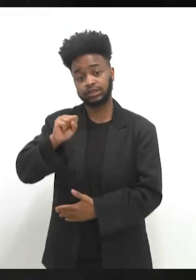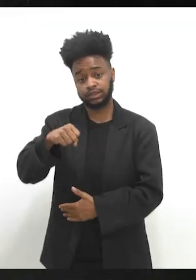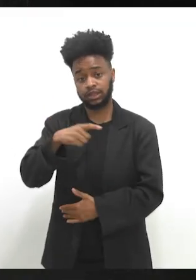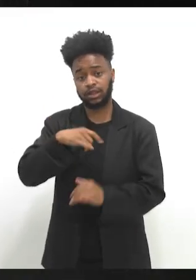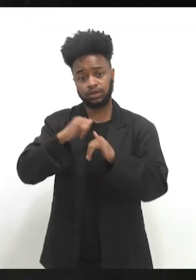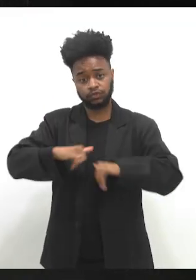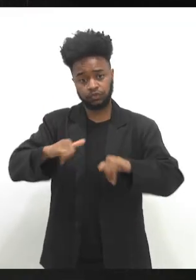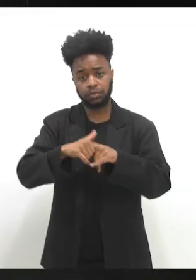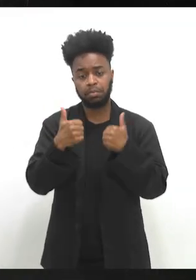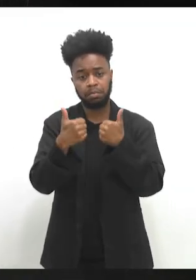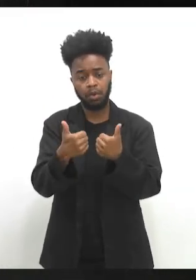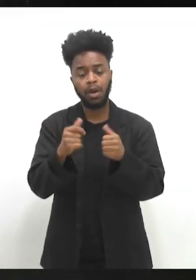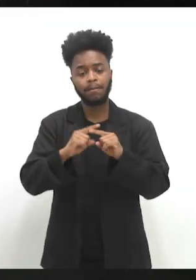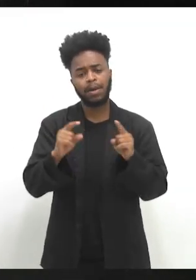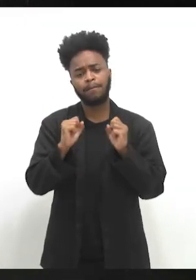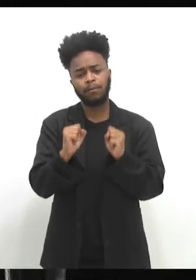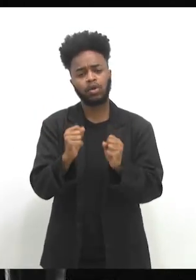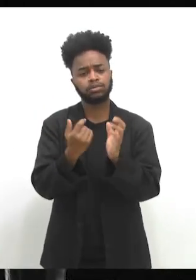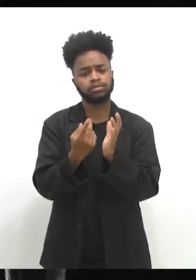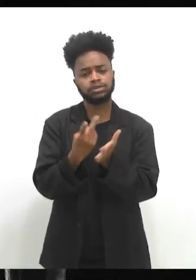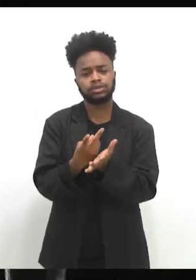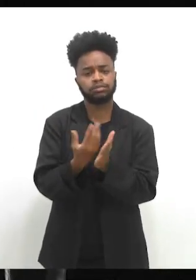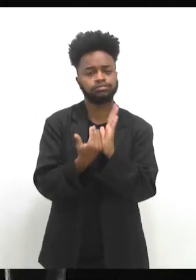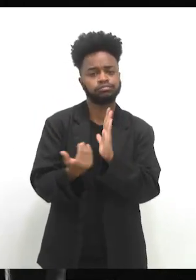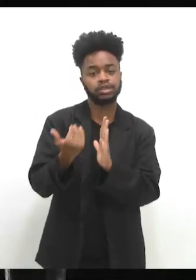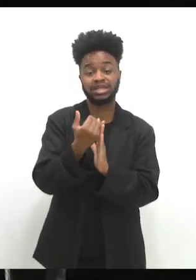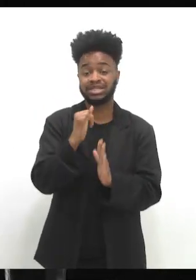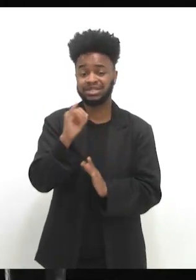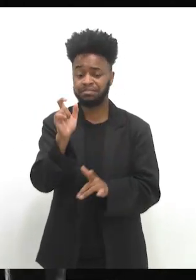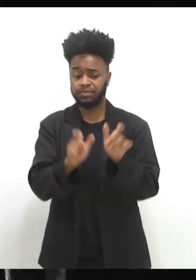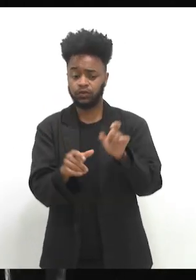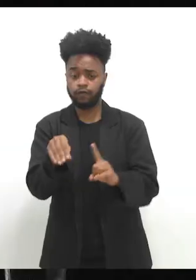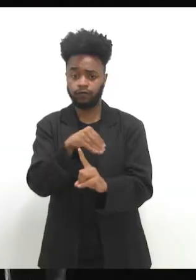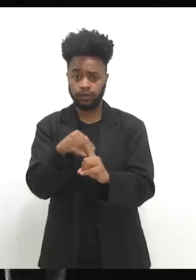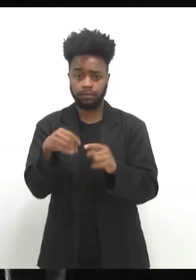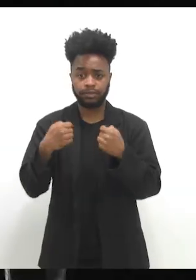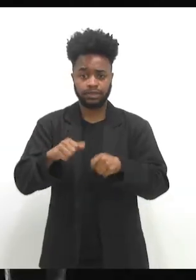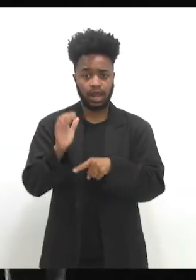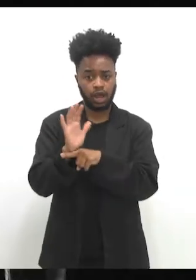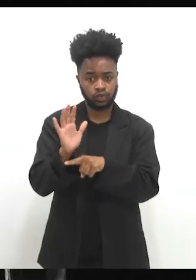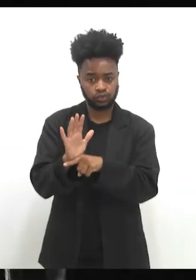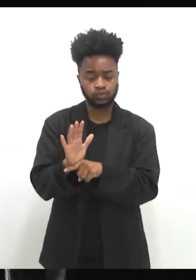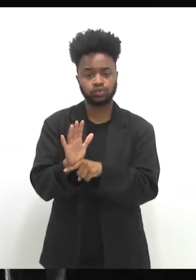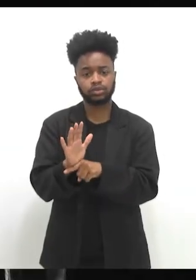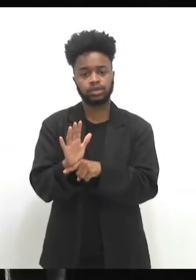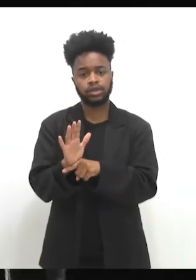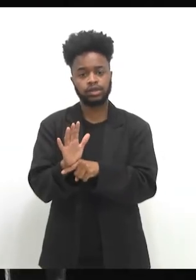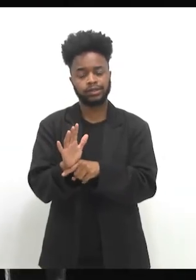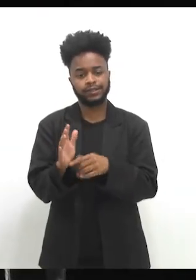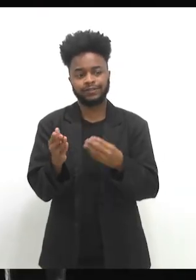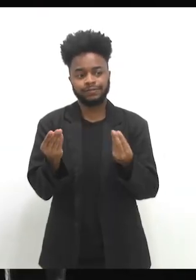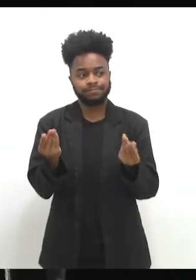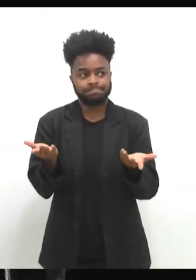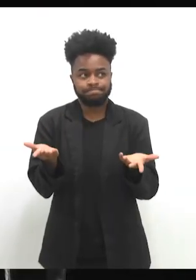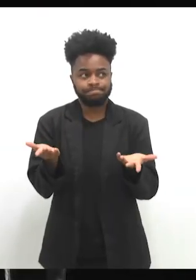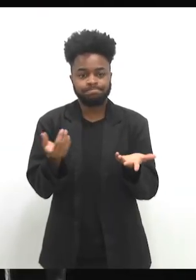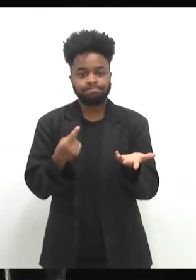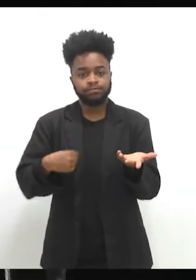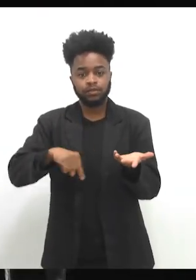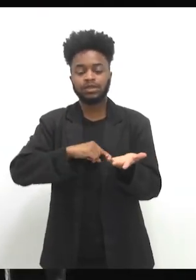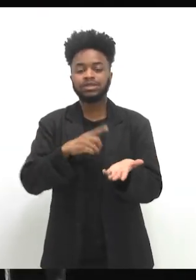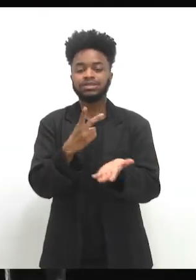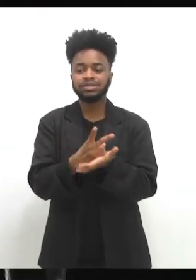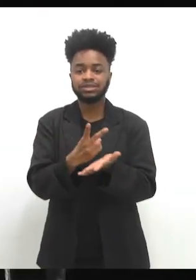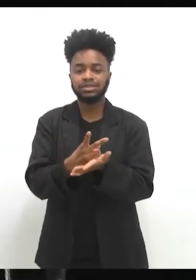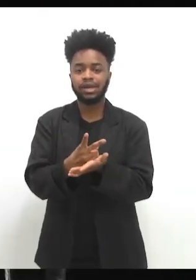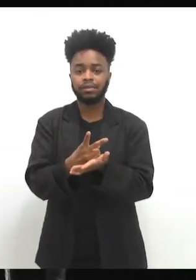uma divulgação, mas eu acho que a gente sempre pode mais. Quando a gente trata de uma pessoa vulnerável que precisa de ajuda, isso a gente tem